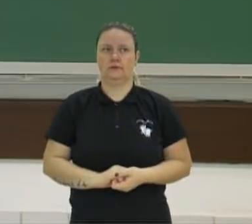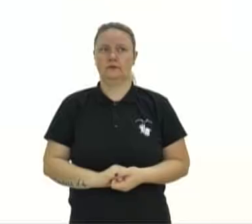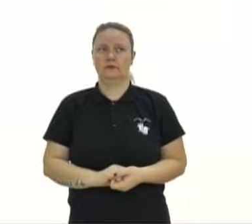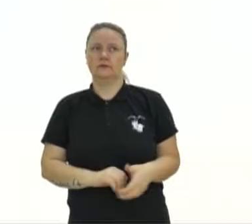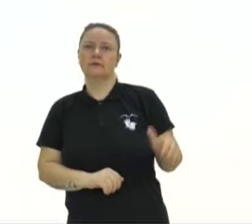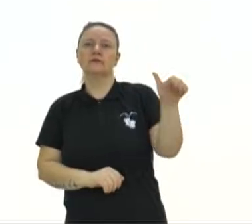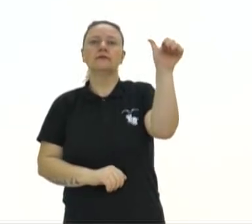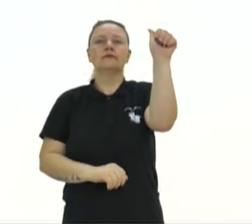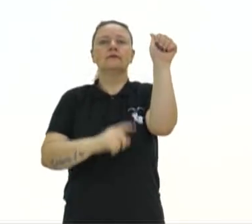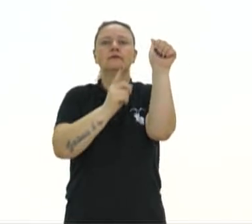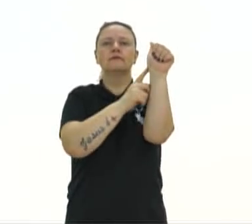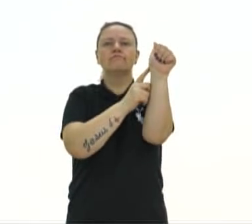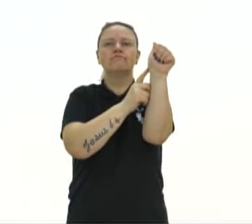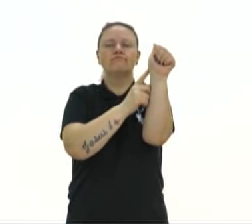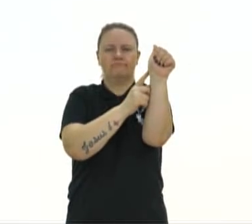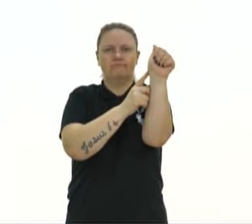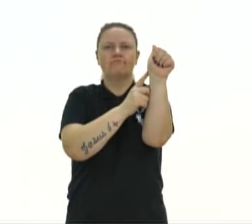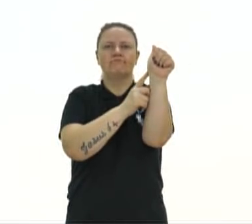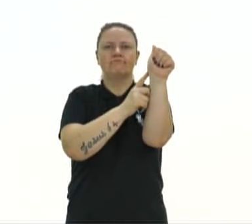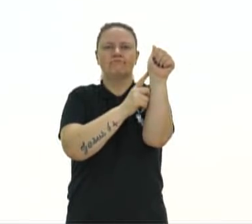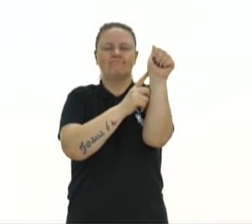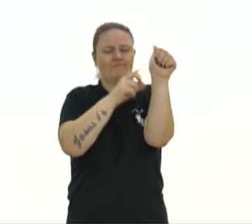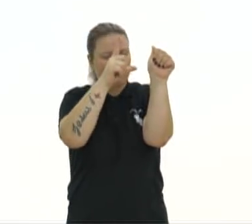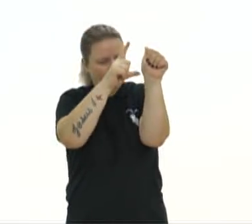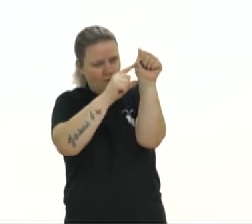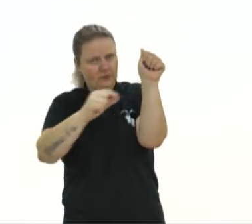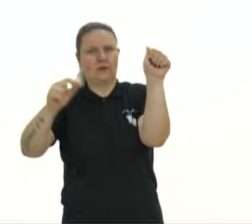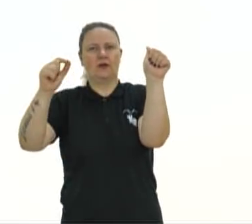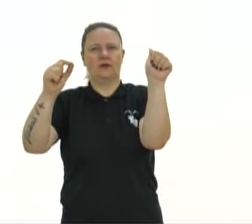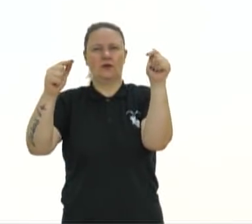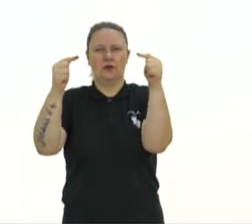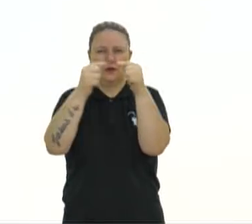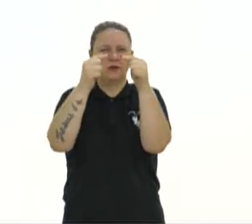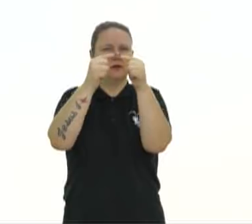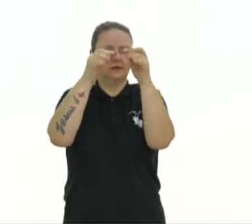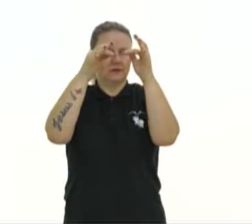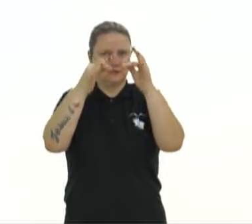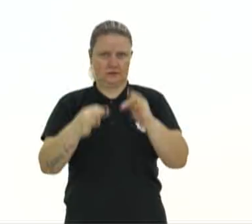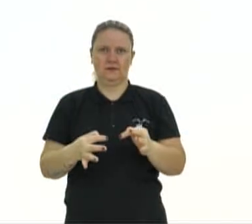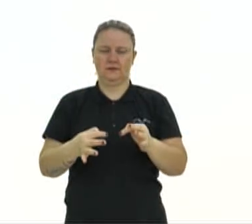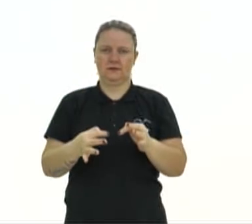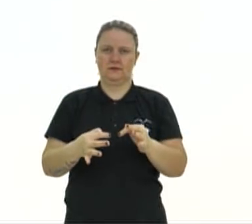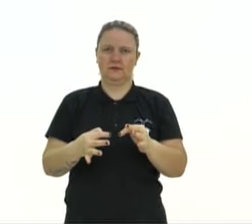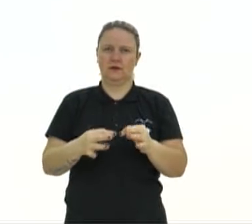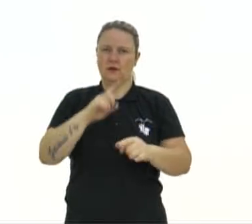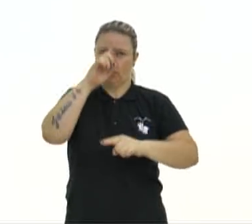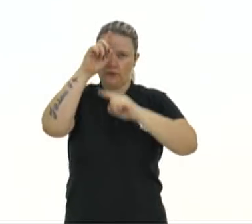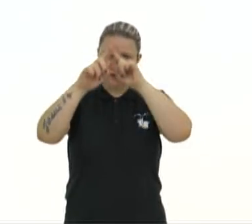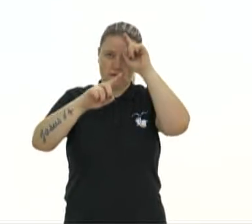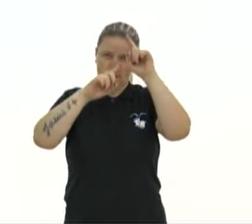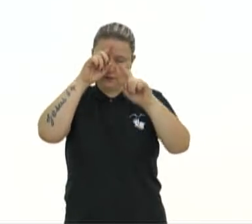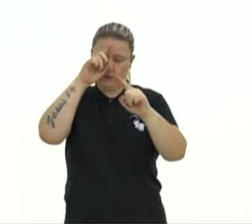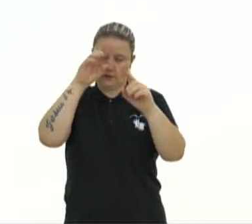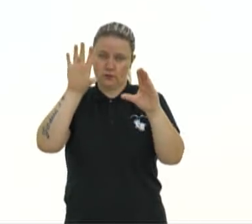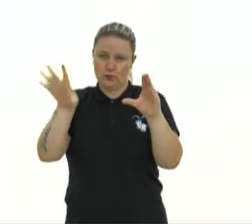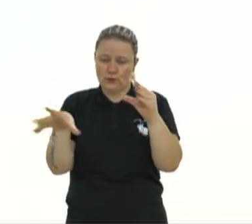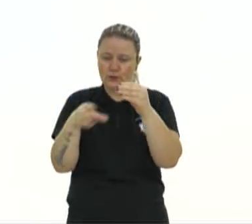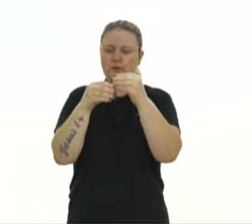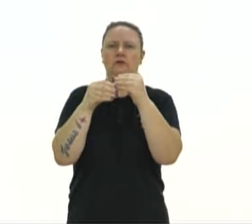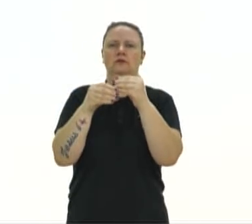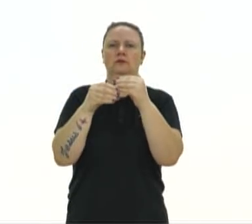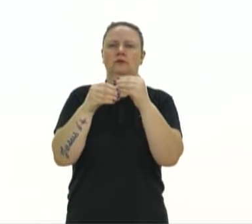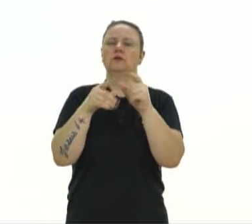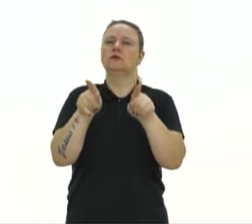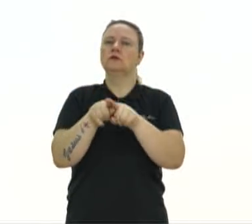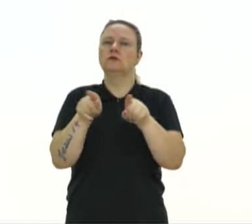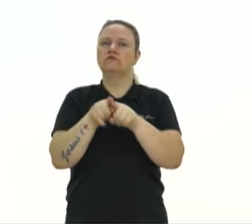resposta A, convergentes, marcou muito certo, está de parabéns. As ideias se completam, elas têm o mesmo